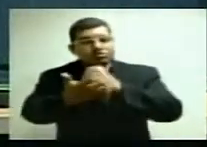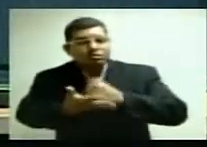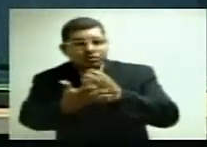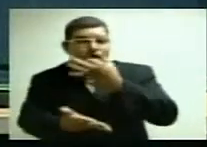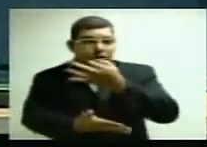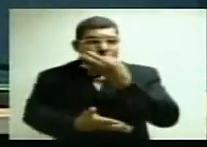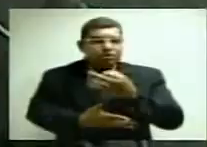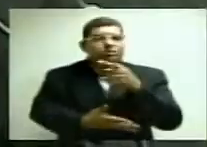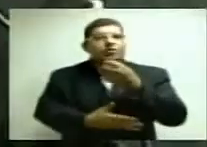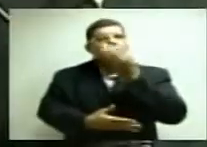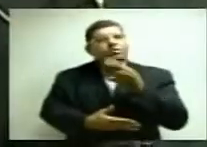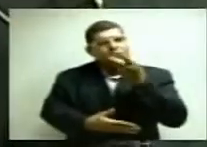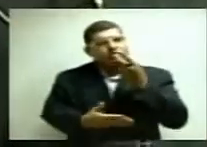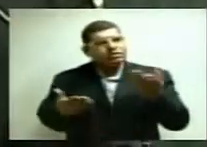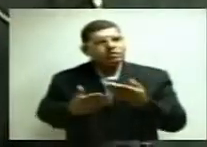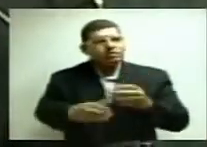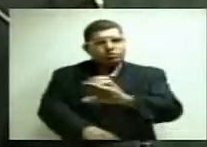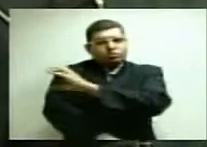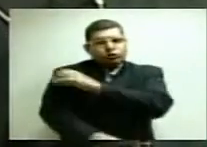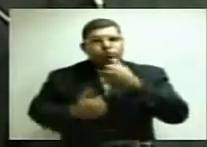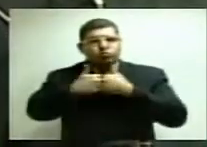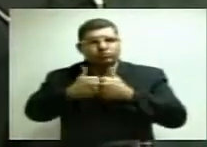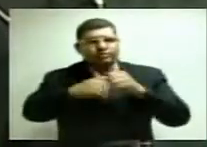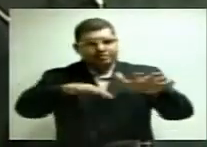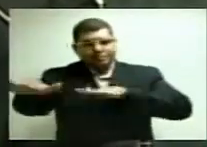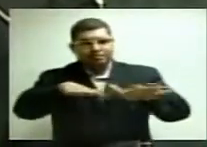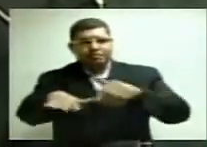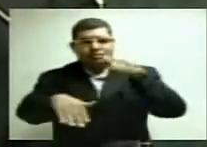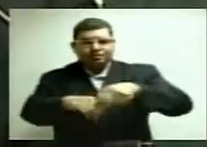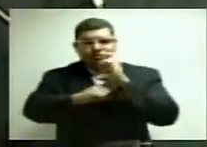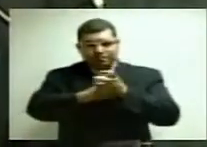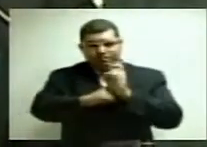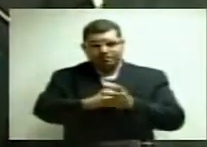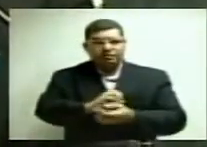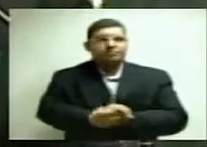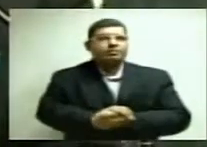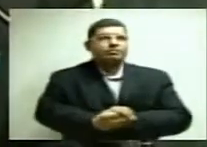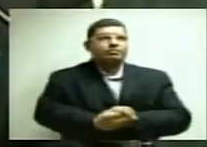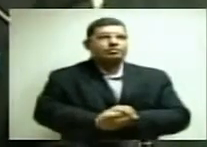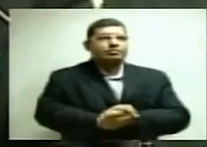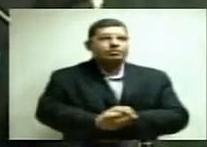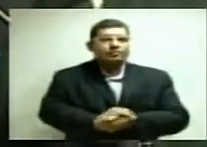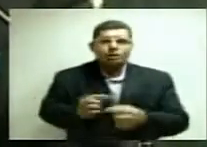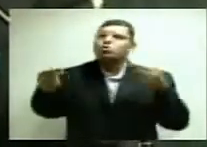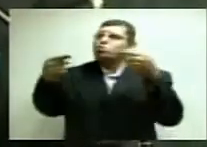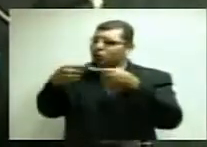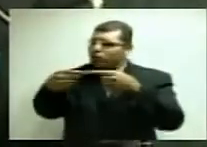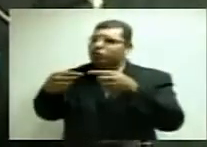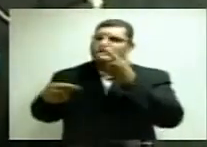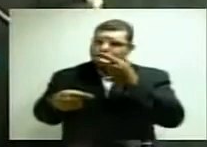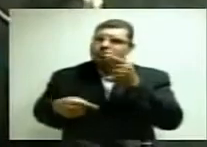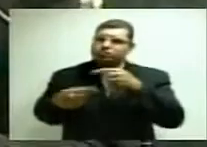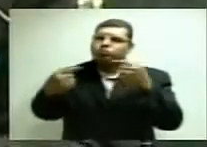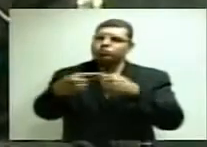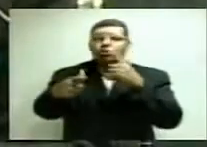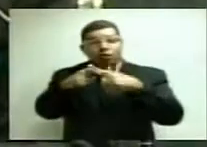e Vossa Excelência que muito bem preside a Comissão de Transporte e Mobilidade aqui da Assembleia Legislativa do Estado, concordo com Vossa Excelência.